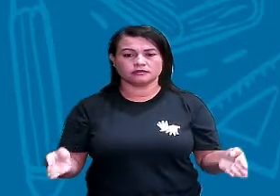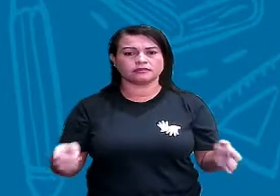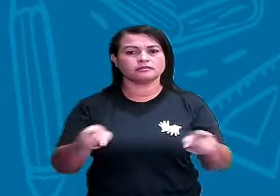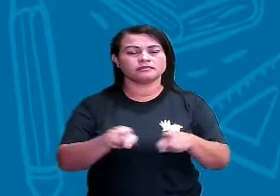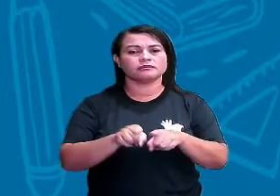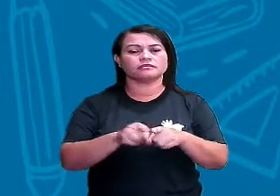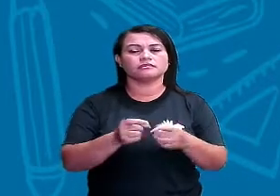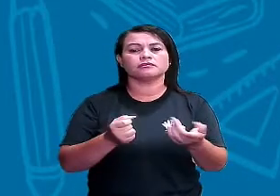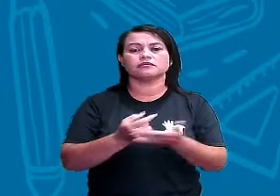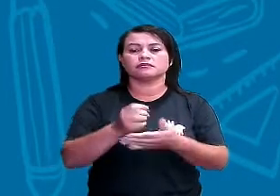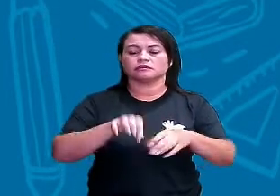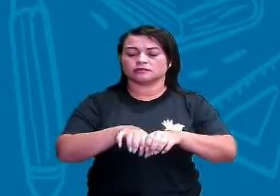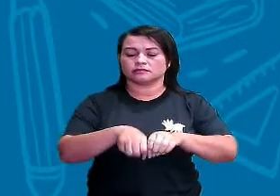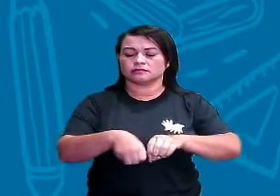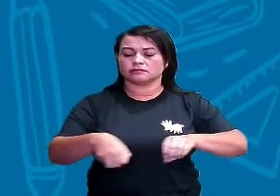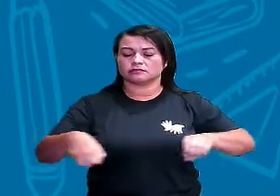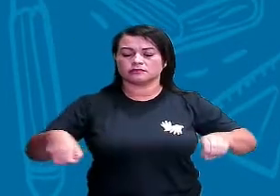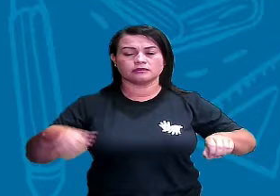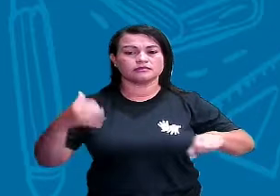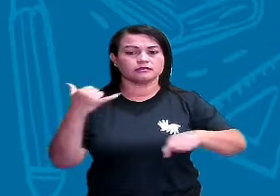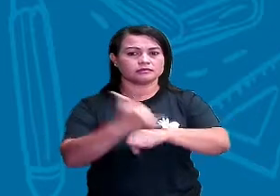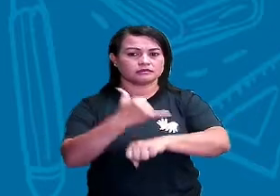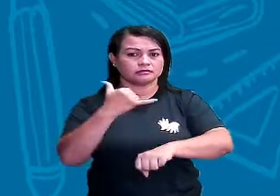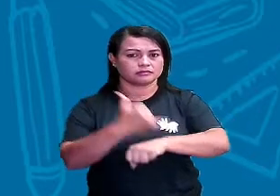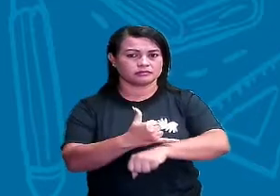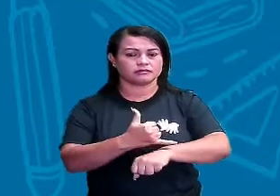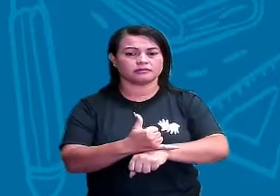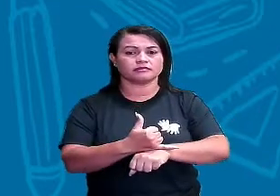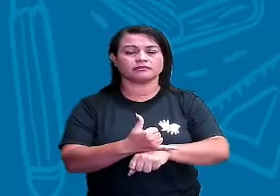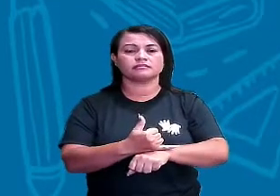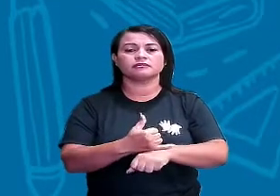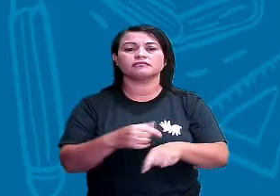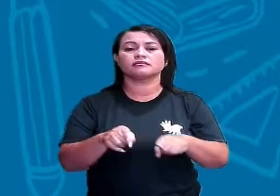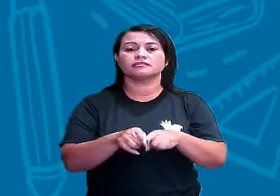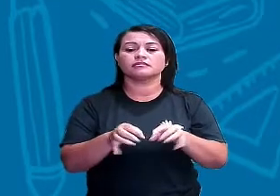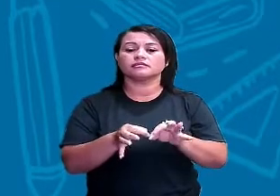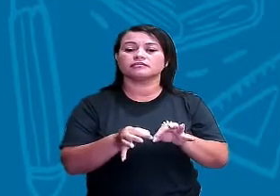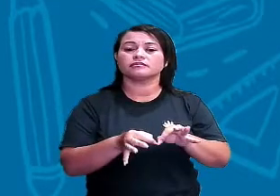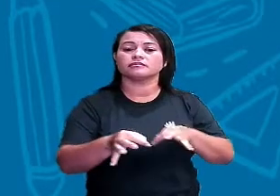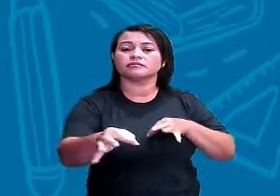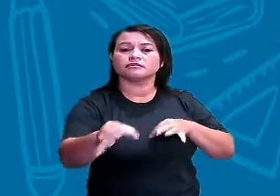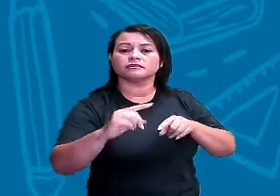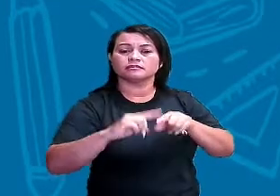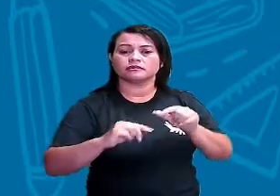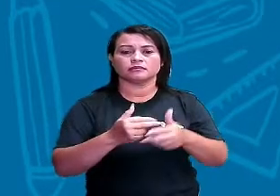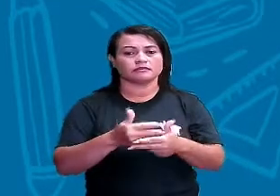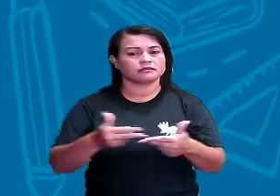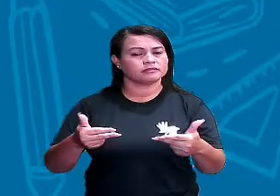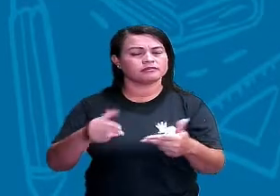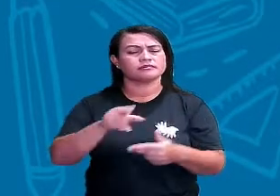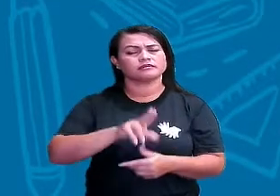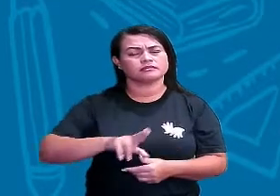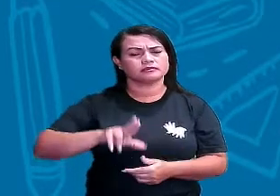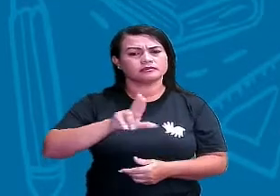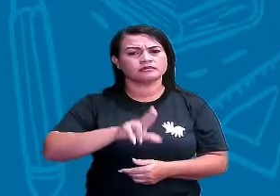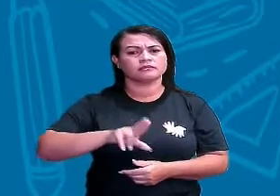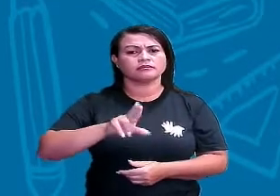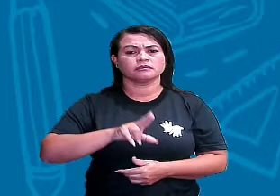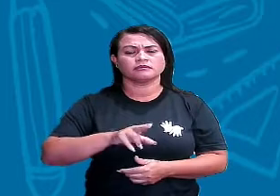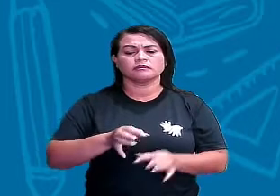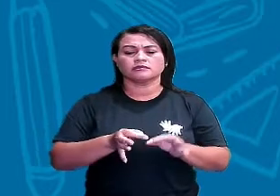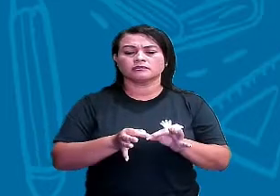de cano, de ferro, né? Medir entre os objetos. Então, nós utilizamos as medidas